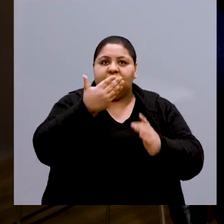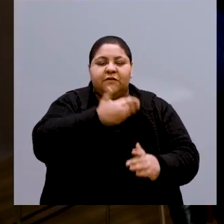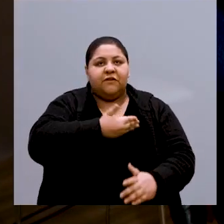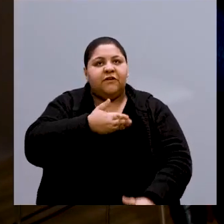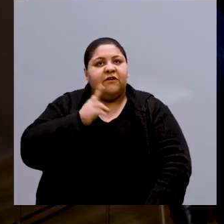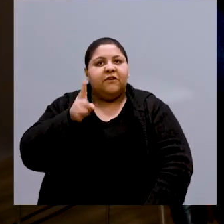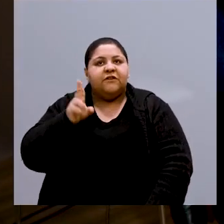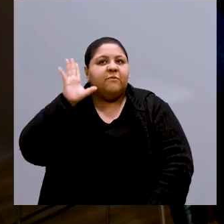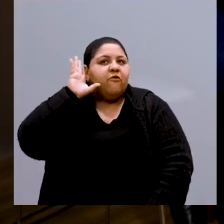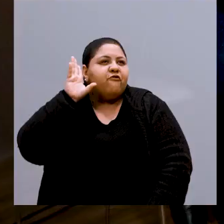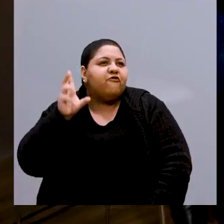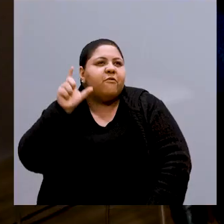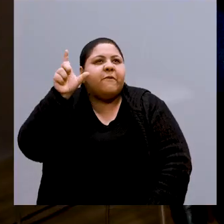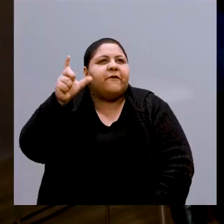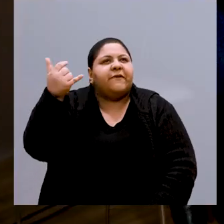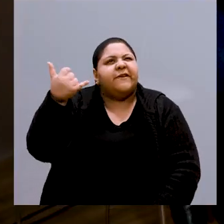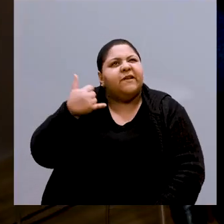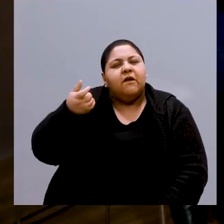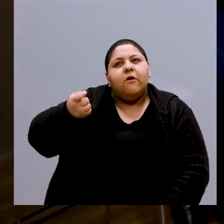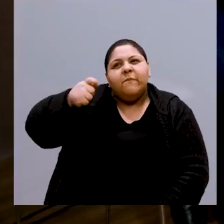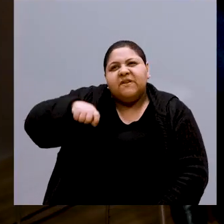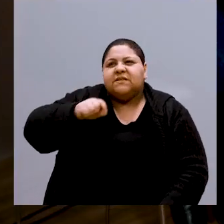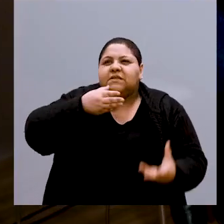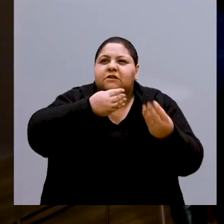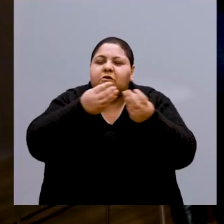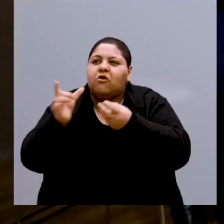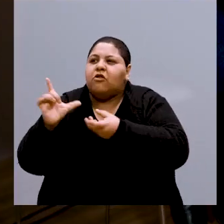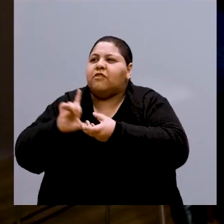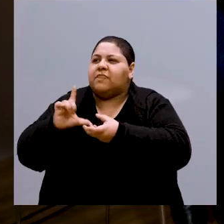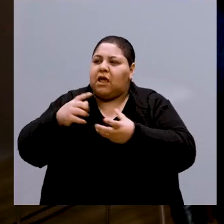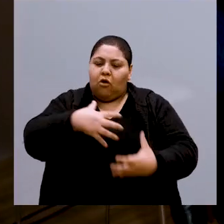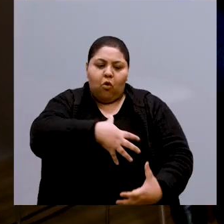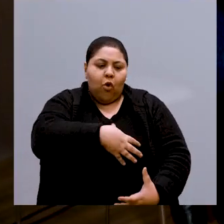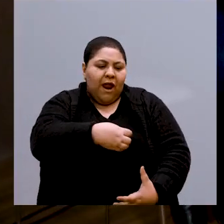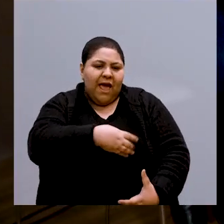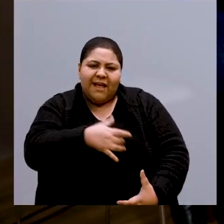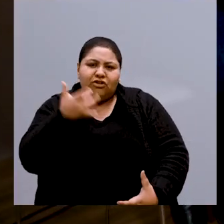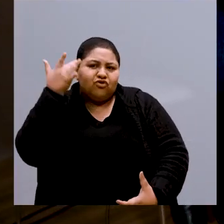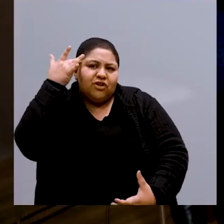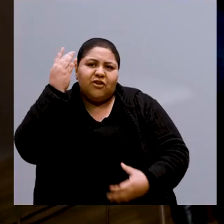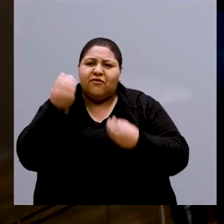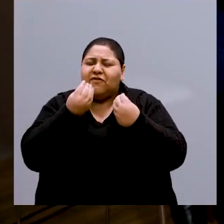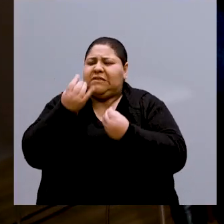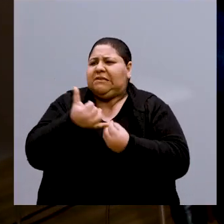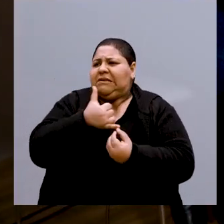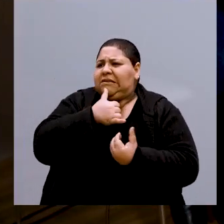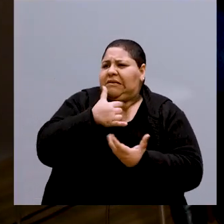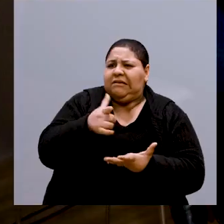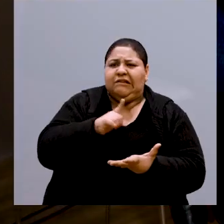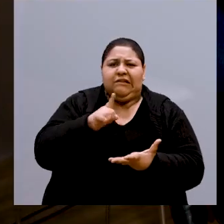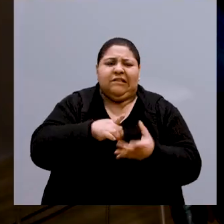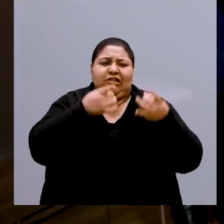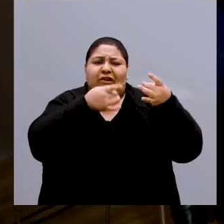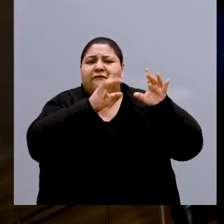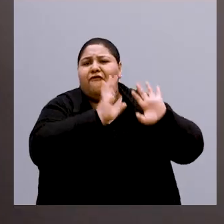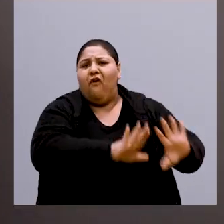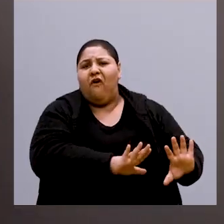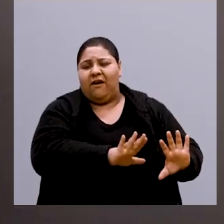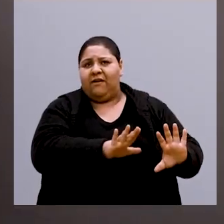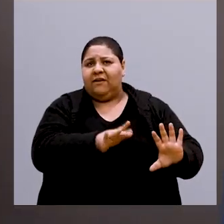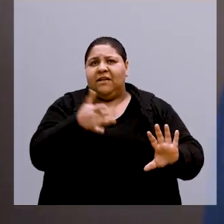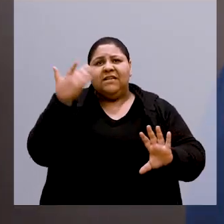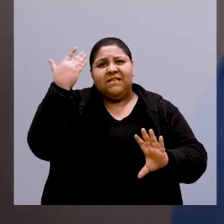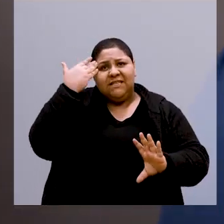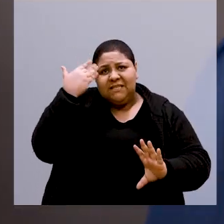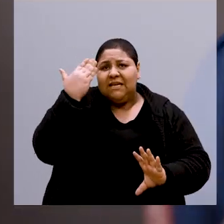sociais ou com os amigos, eu sempre ouvia alguém dizer: a gente precisa muito, eu tenho muito leite, não sei o que fazer, ai que tristeza quando a gente tem que jogar